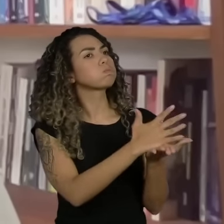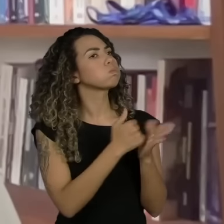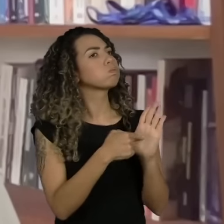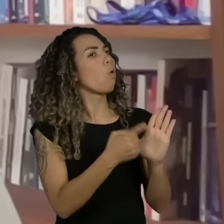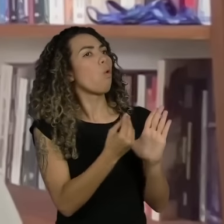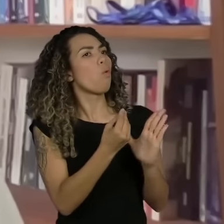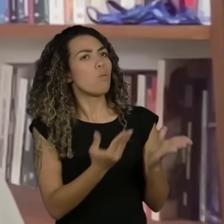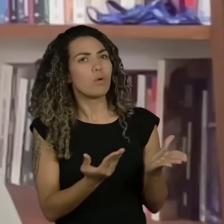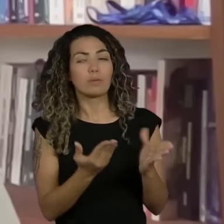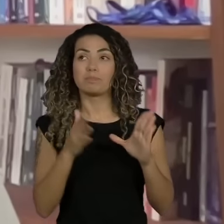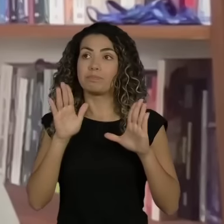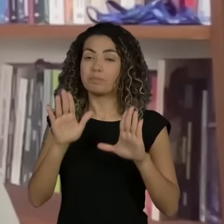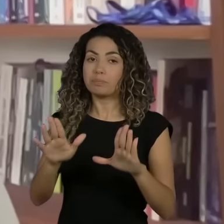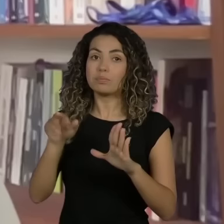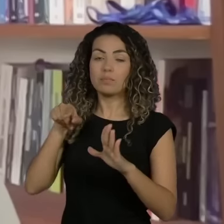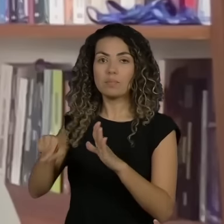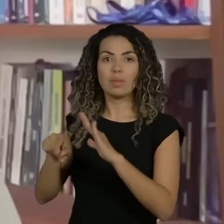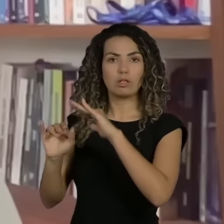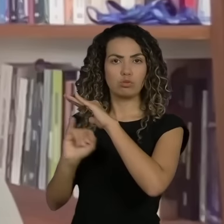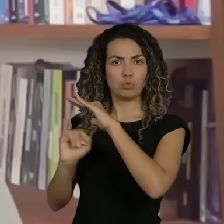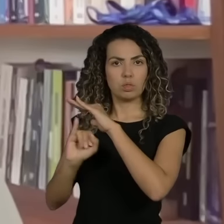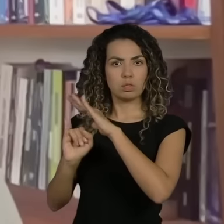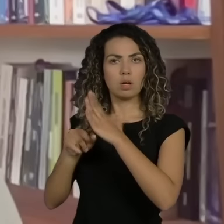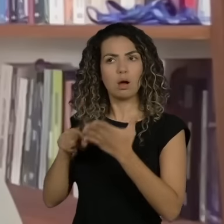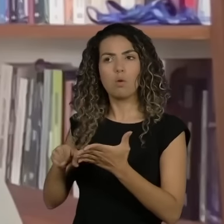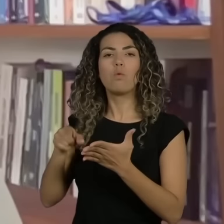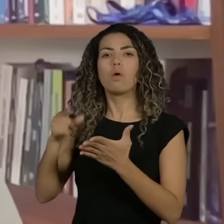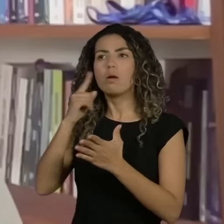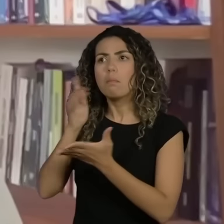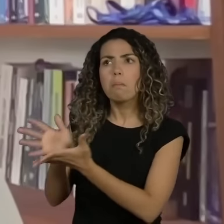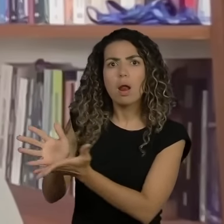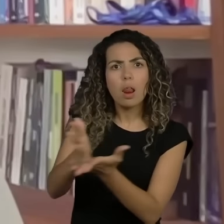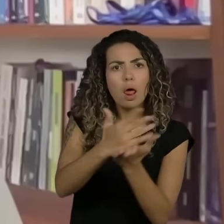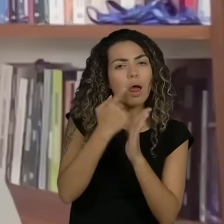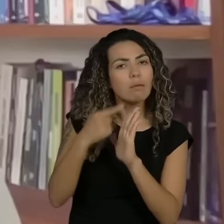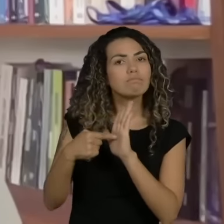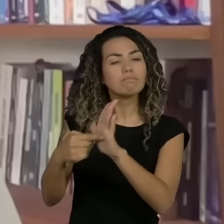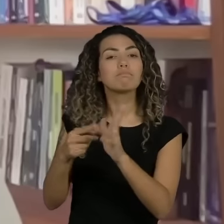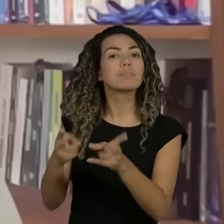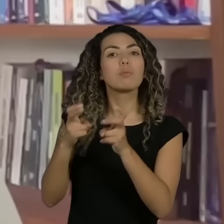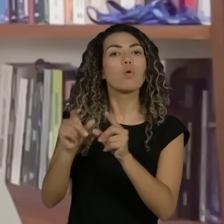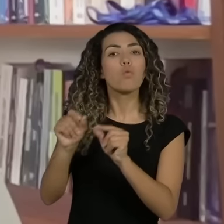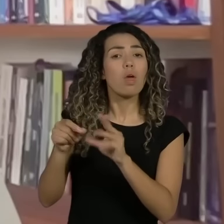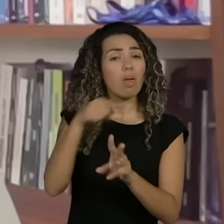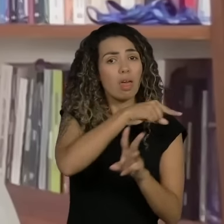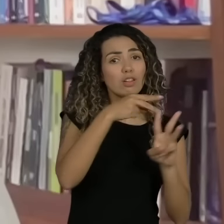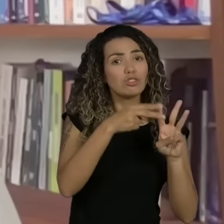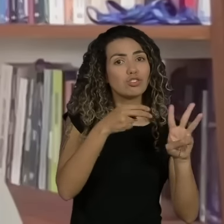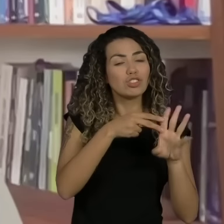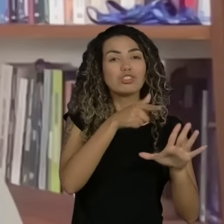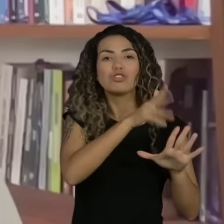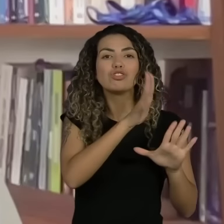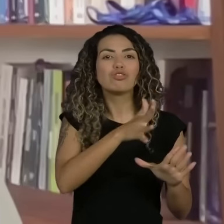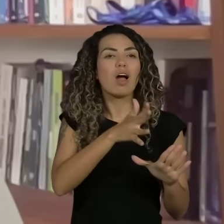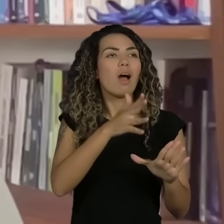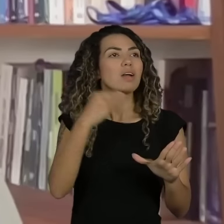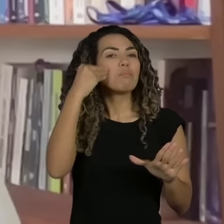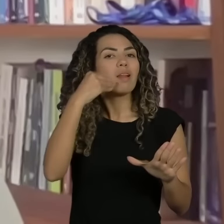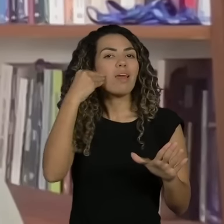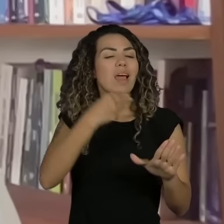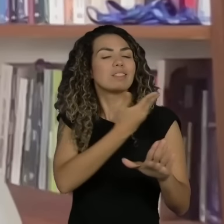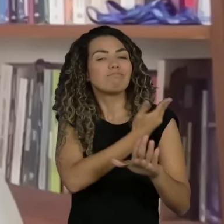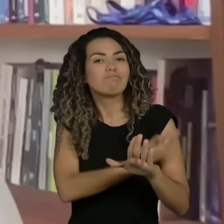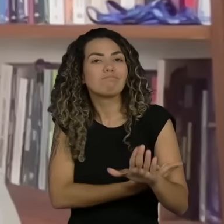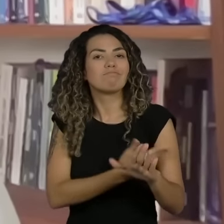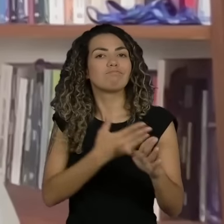uma maneira muito particular de estar e lidar com a natureza. E, na prática, isso traz um impacto